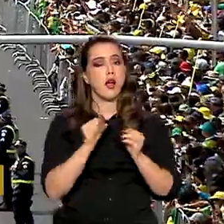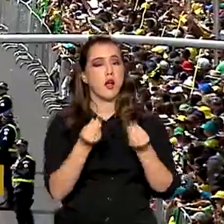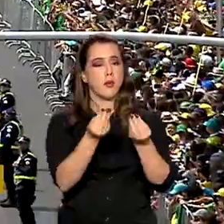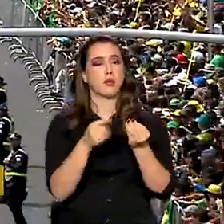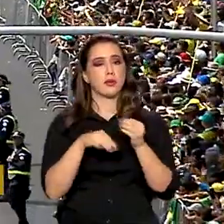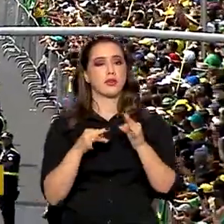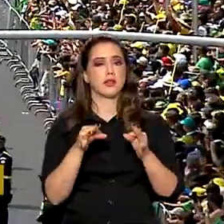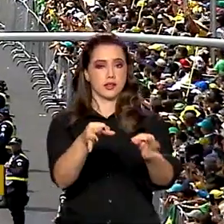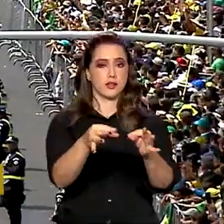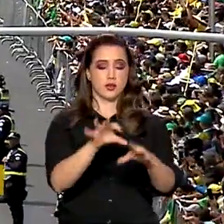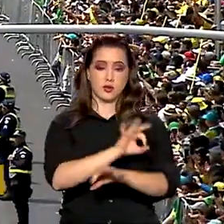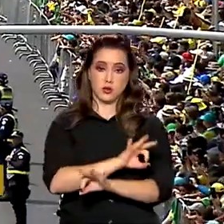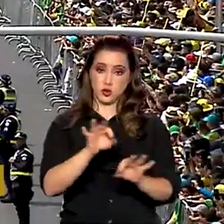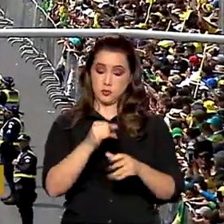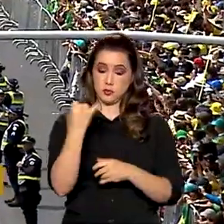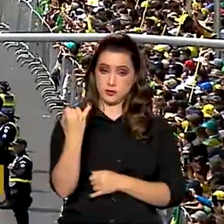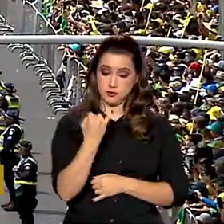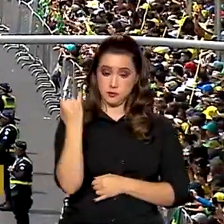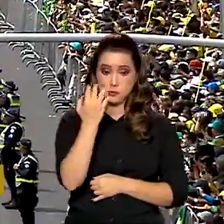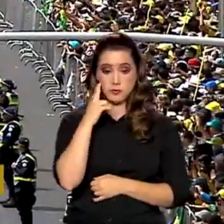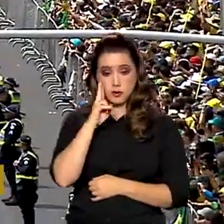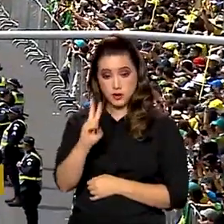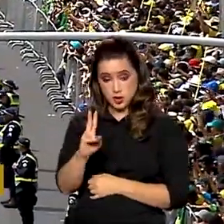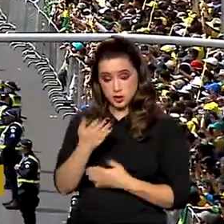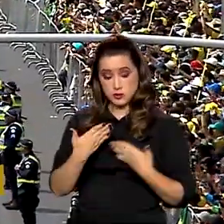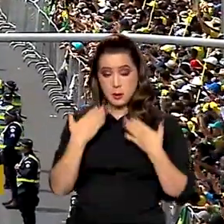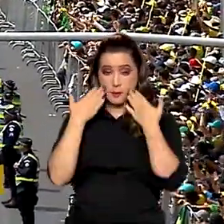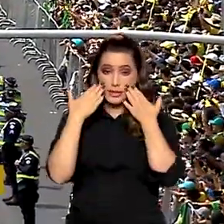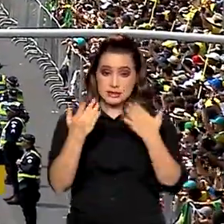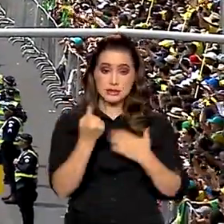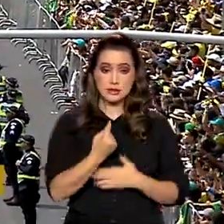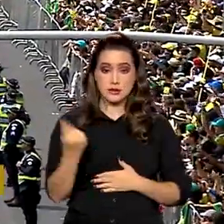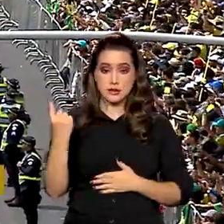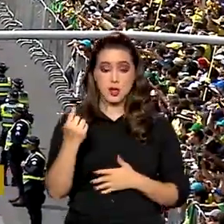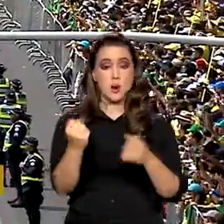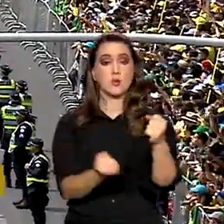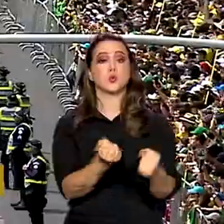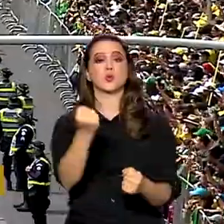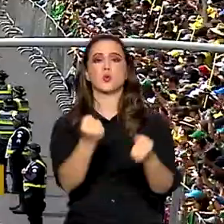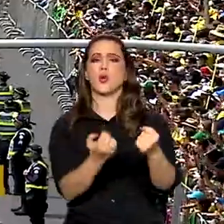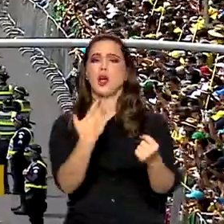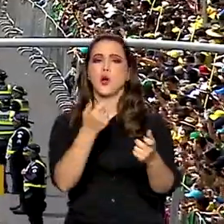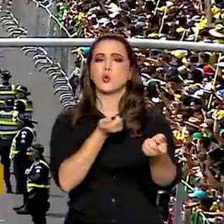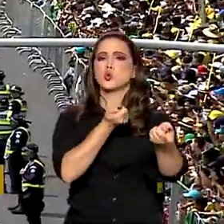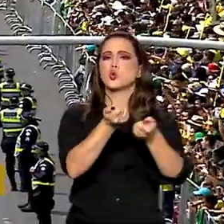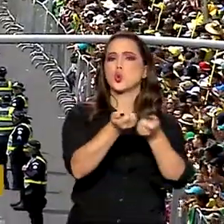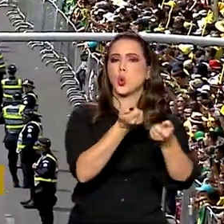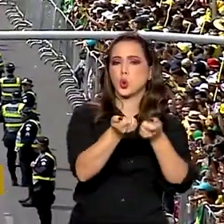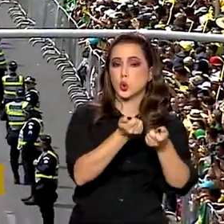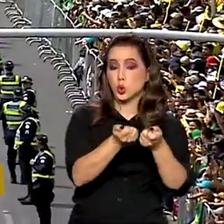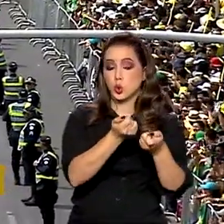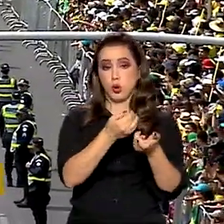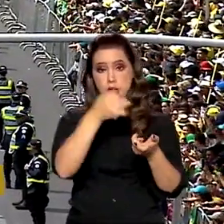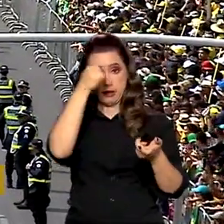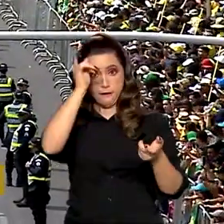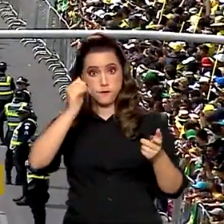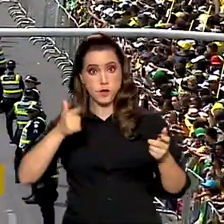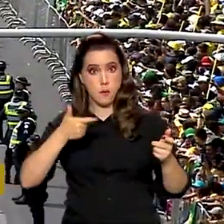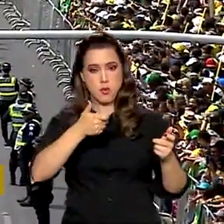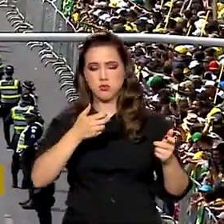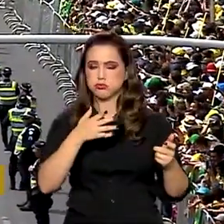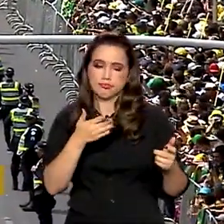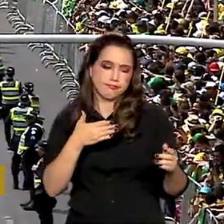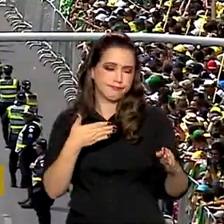de ponta. Como exemplo, esses reforços apresentamos a viatura blindada de comando e controle da Polícia Rodoviária